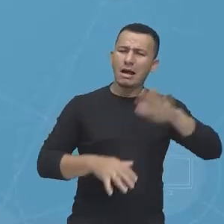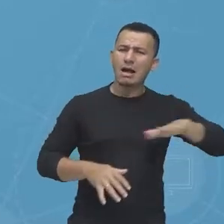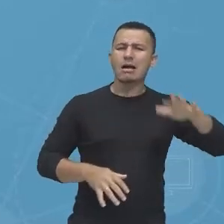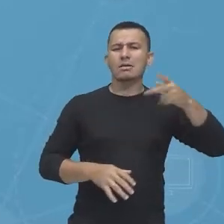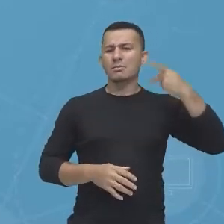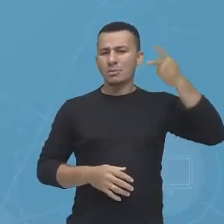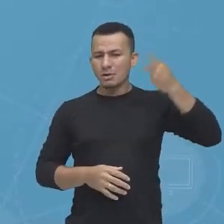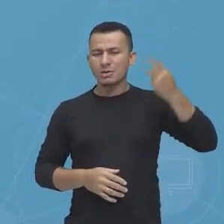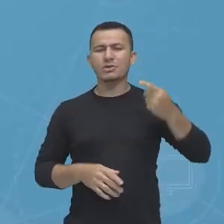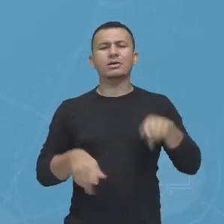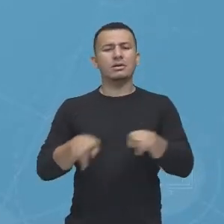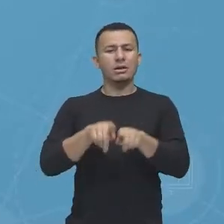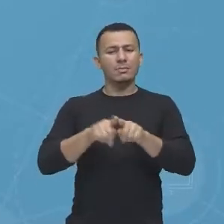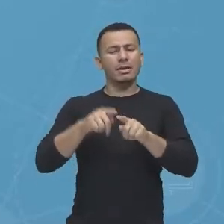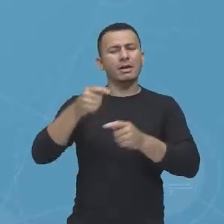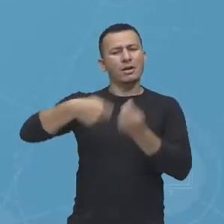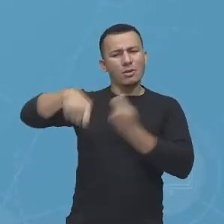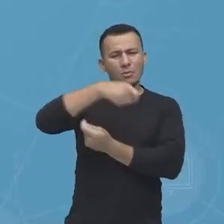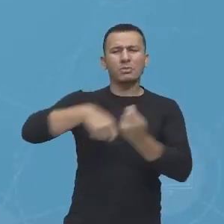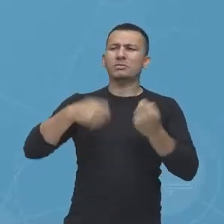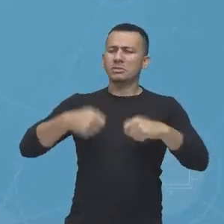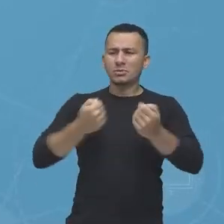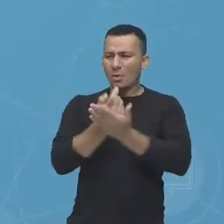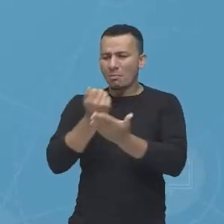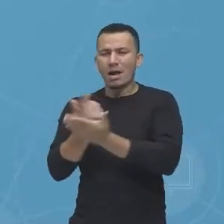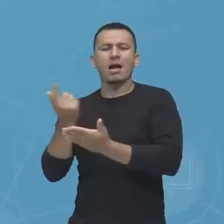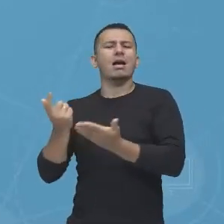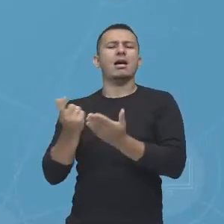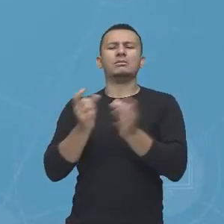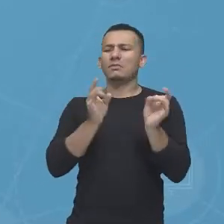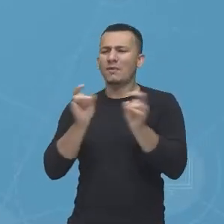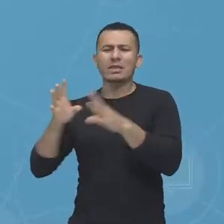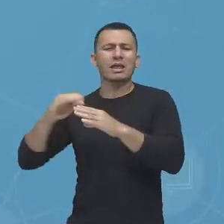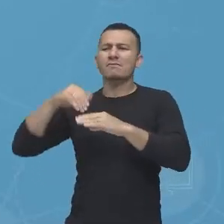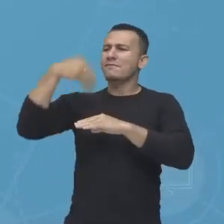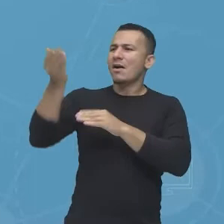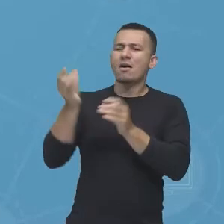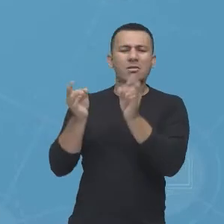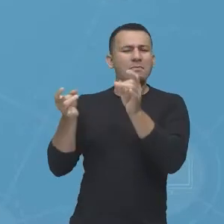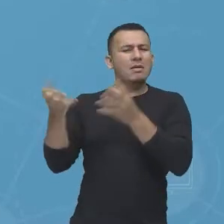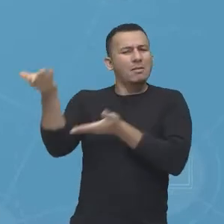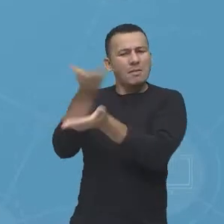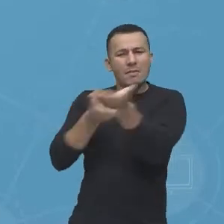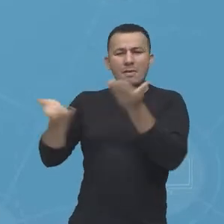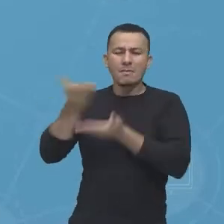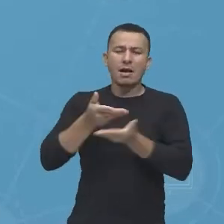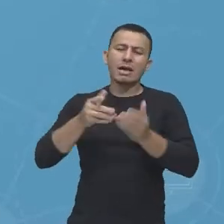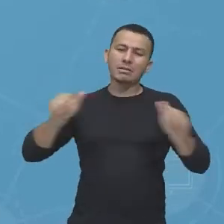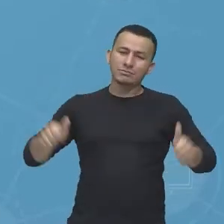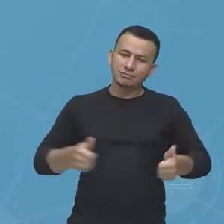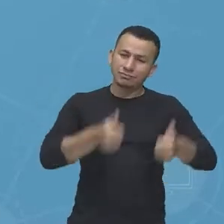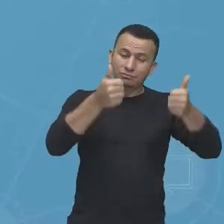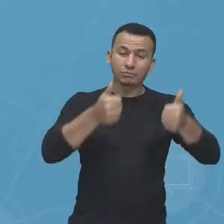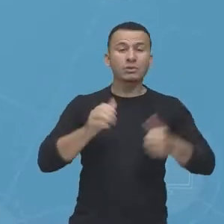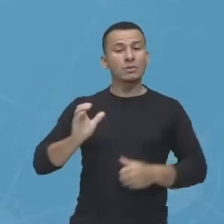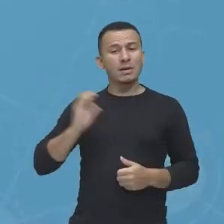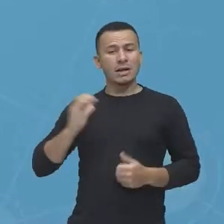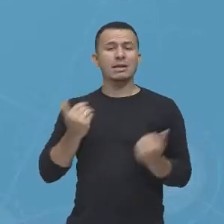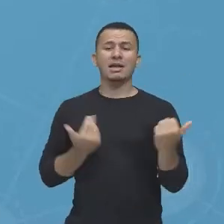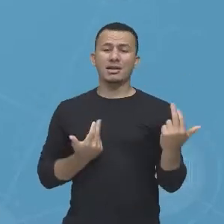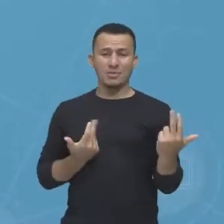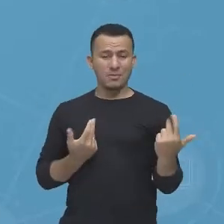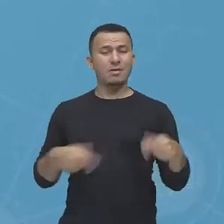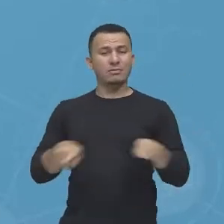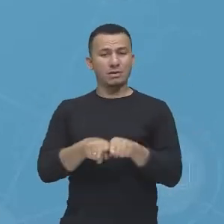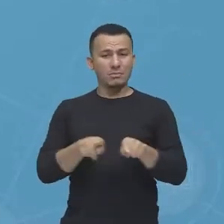quanto econômicos, comprar, vender de um país para outro, para todo mundo meio que se dar bem, né? E com o Canadá não seria diferente,